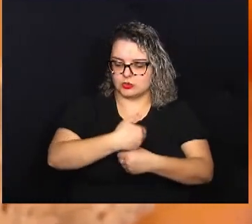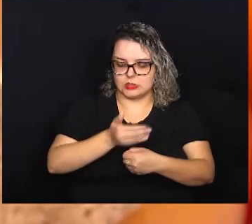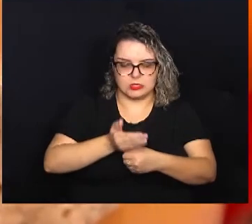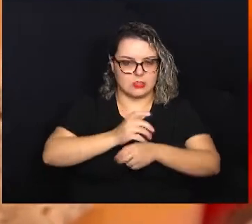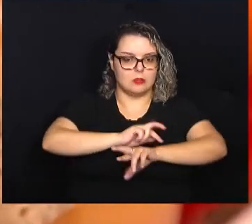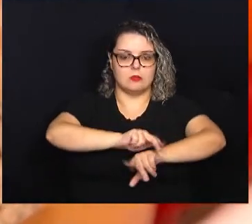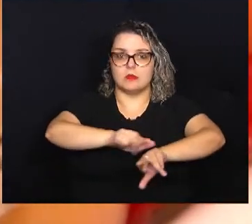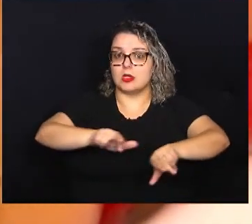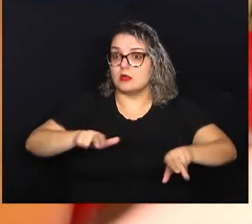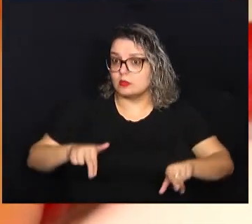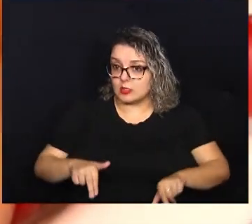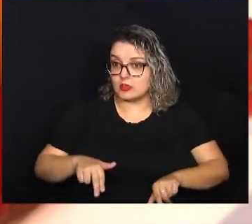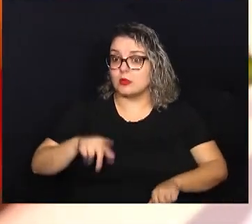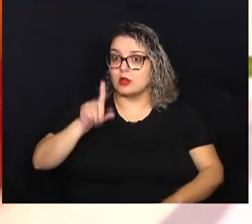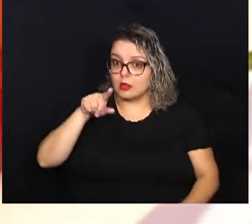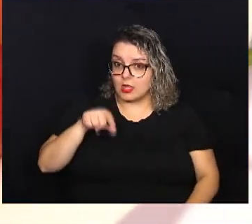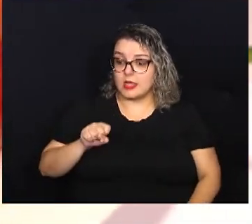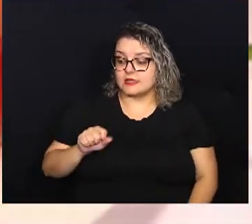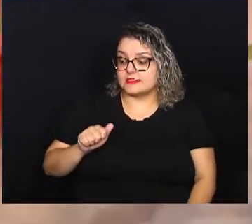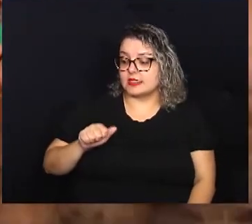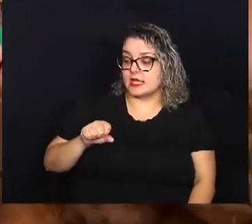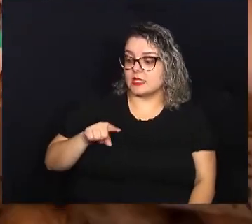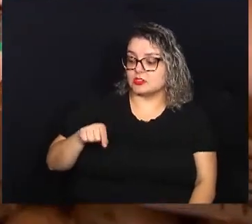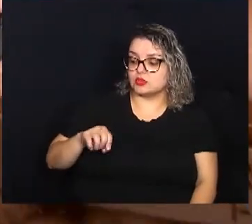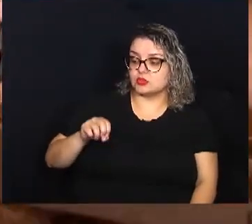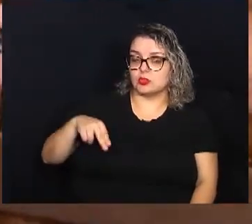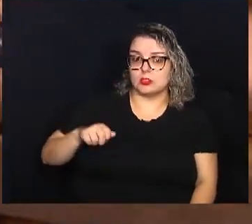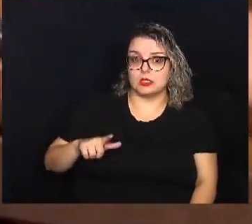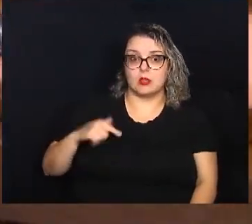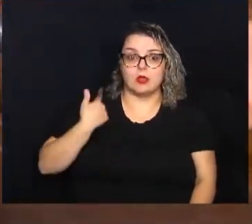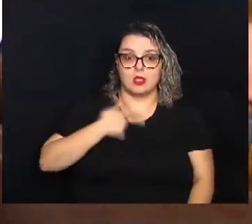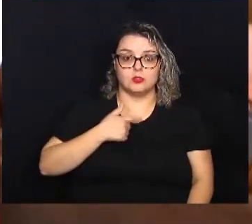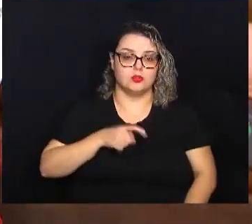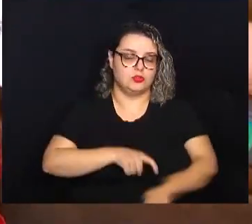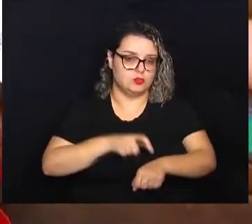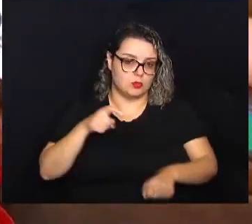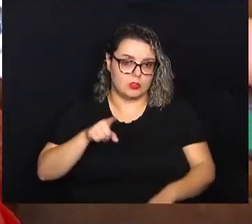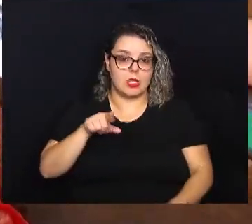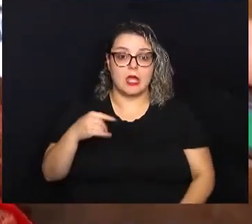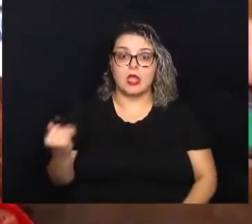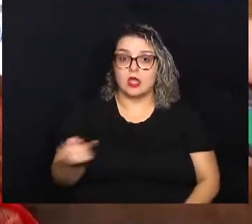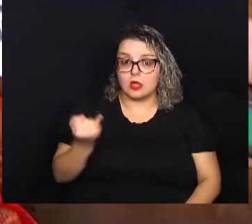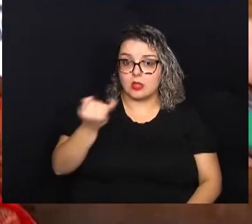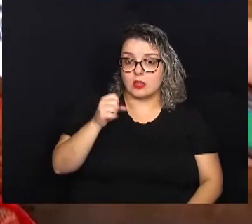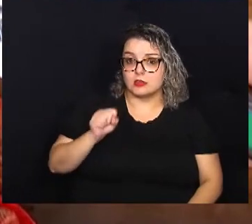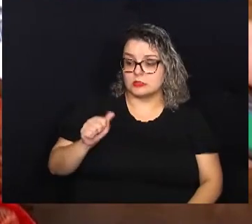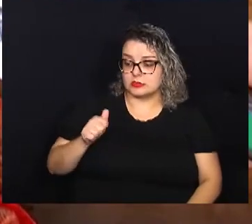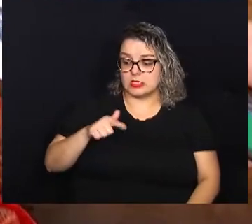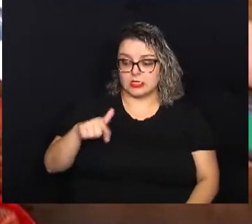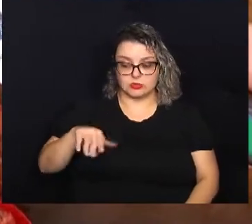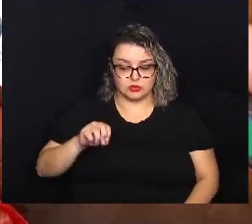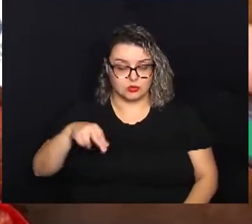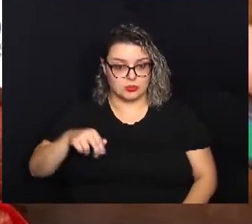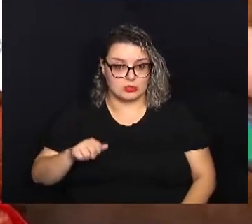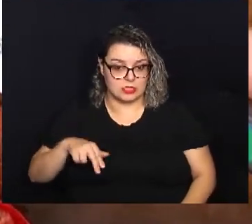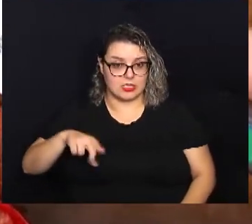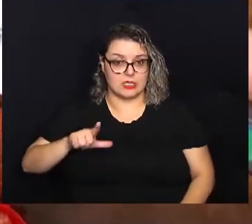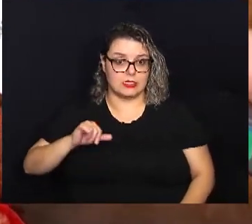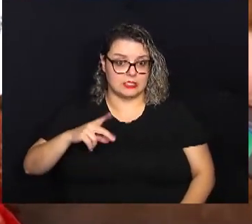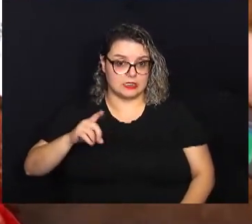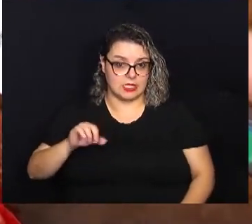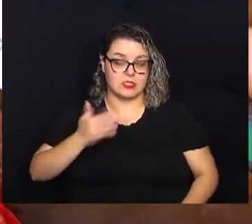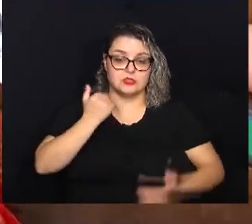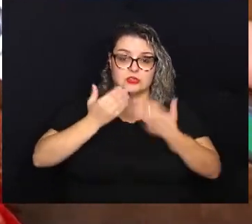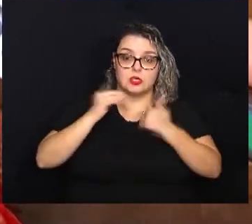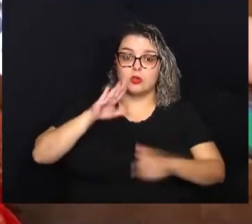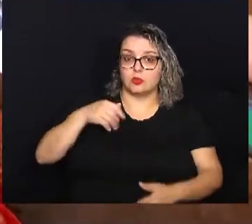eles são sazonal é da nossa época então é importante essa zonalidades dos alimentos Quando nós vamos